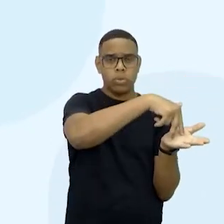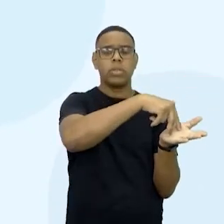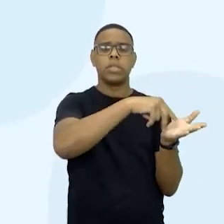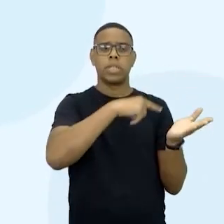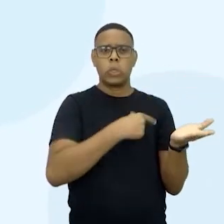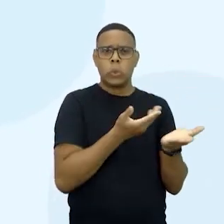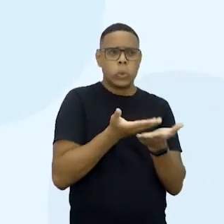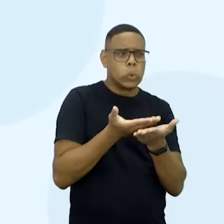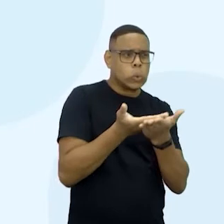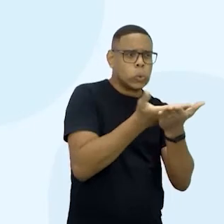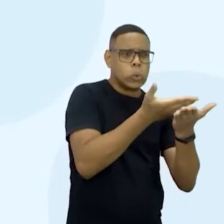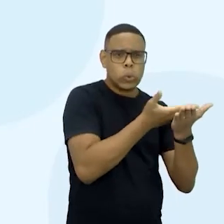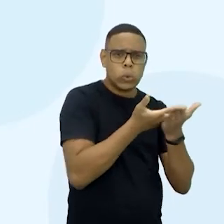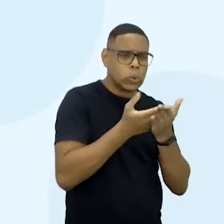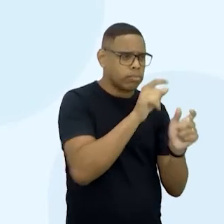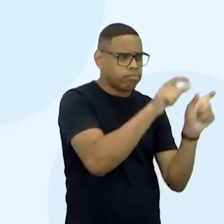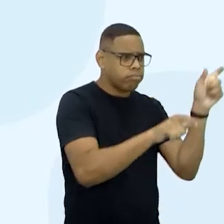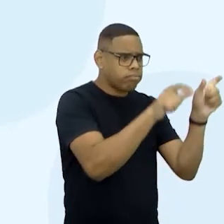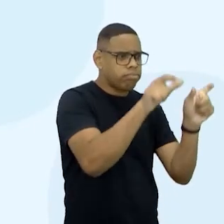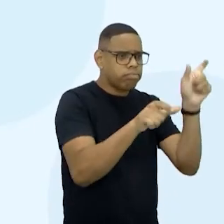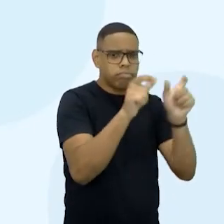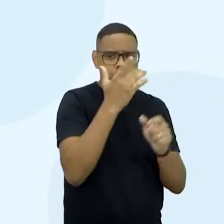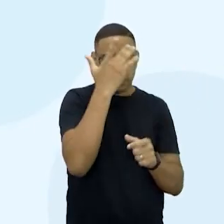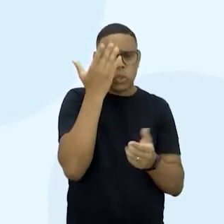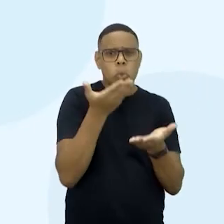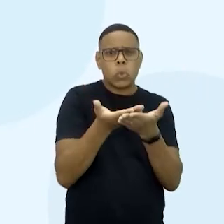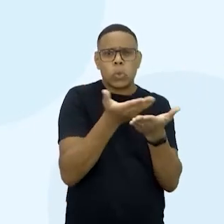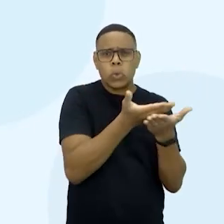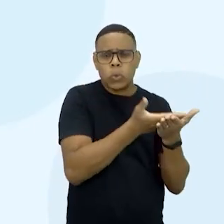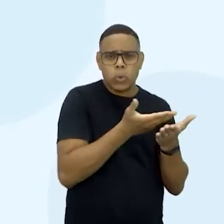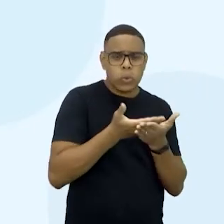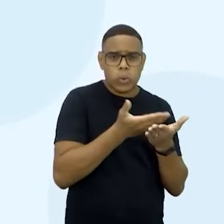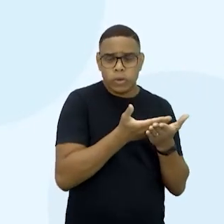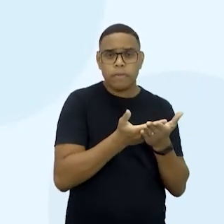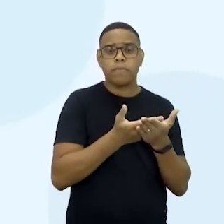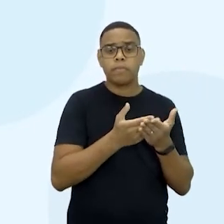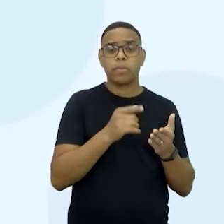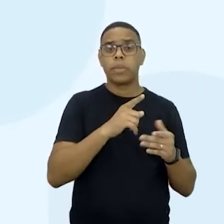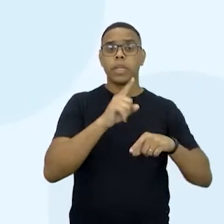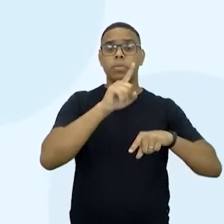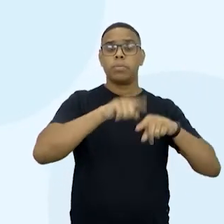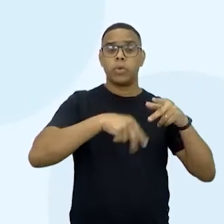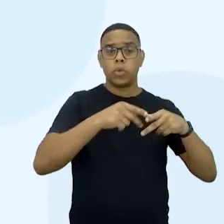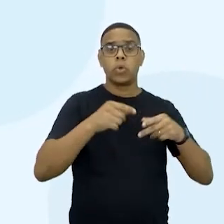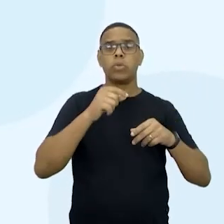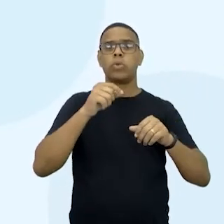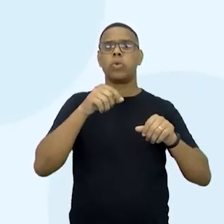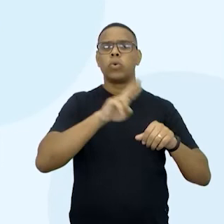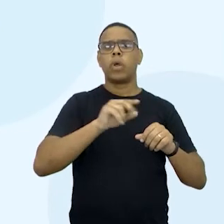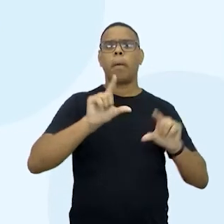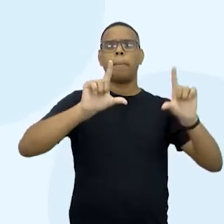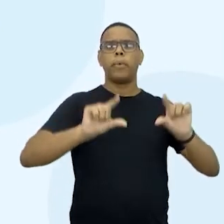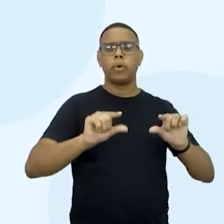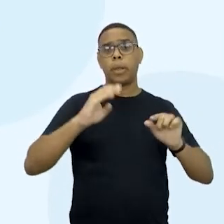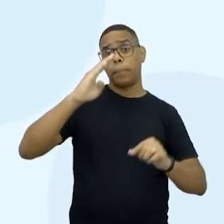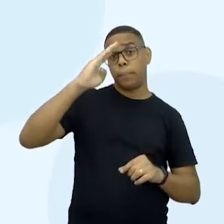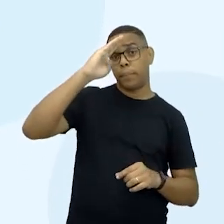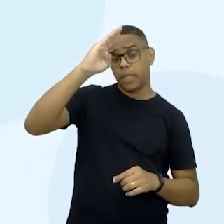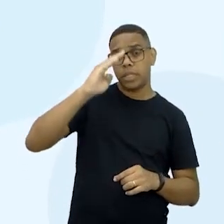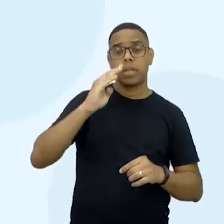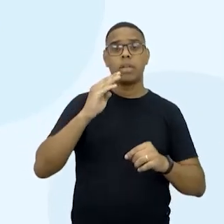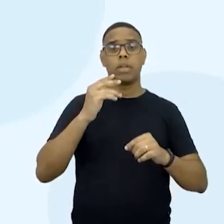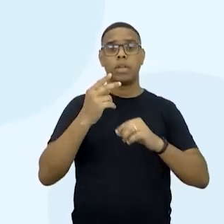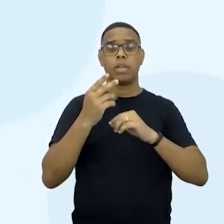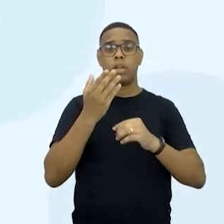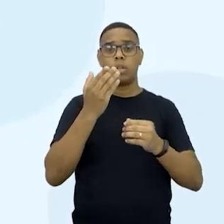justamente estavam estudando esses indivíduos eles deixaram então de usar alguns produtos químicos principalmente produtos de